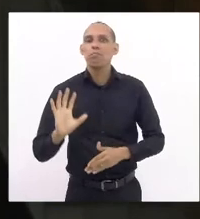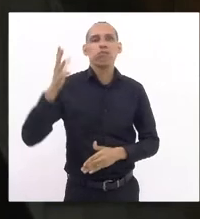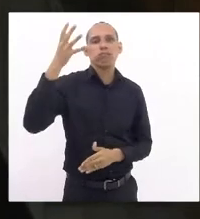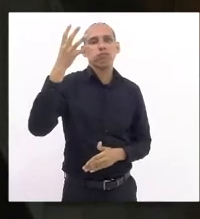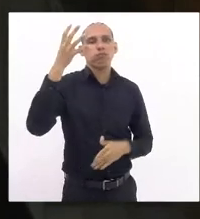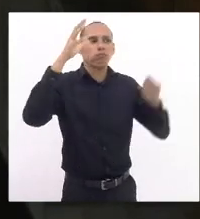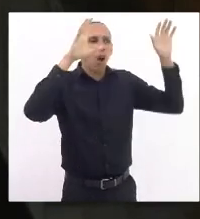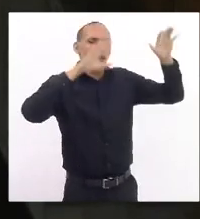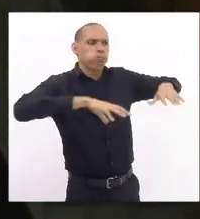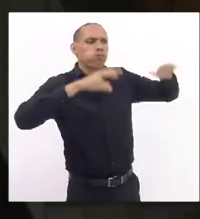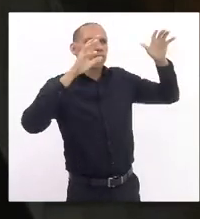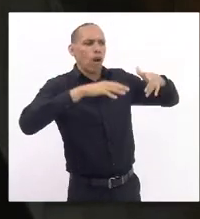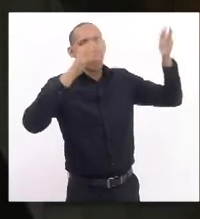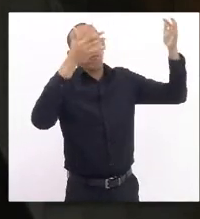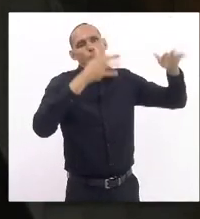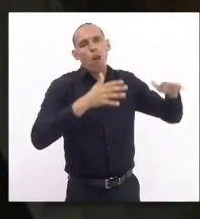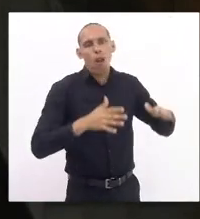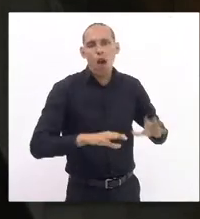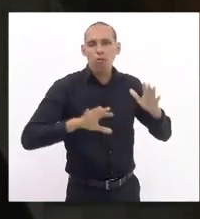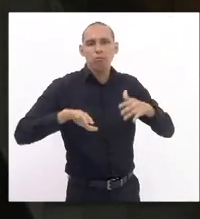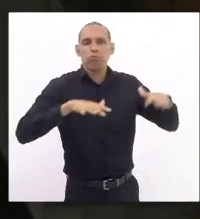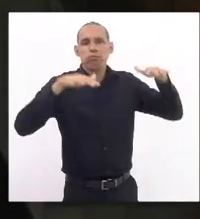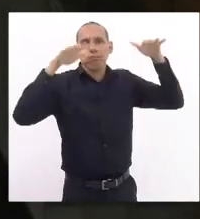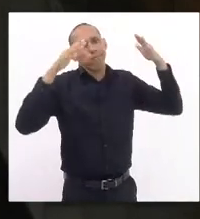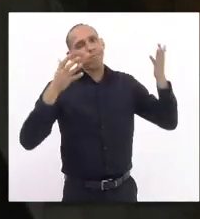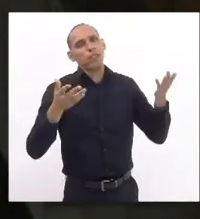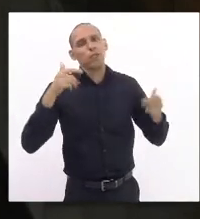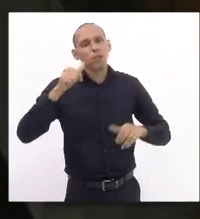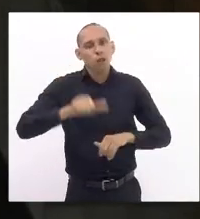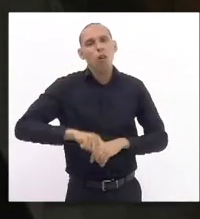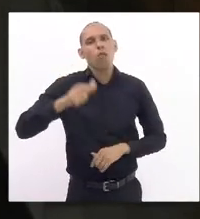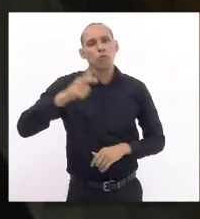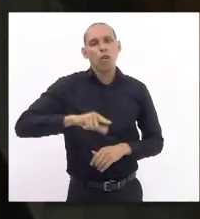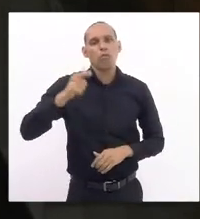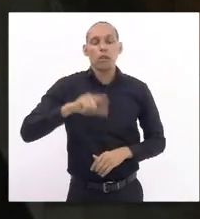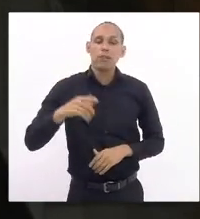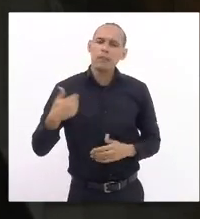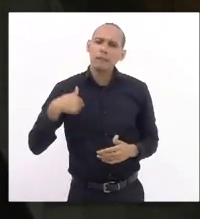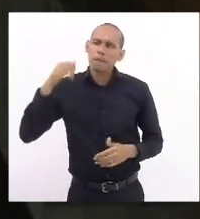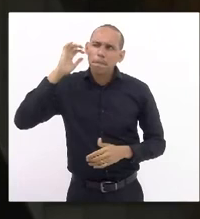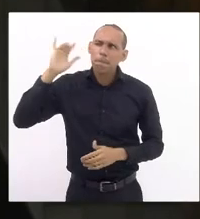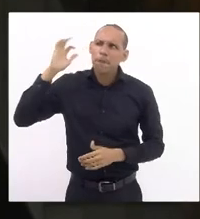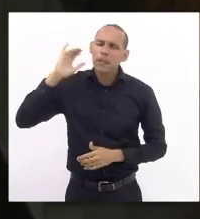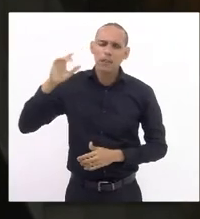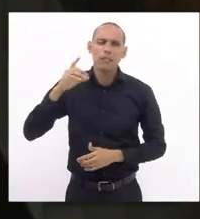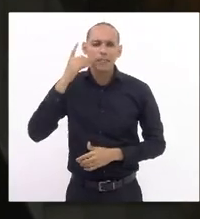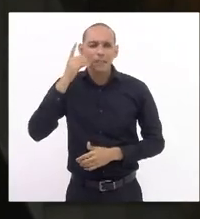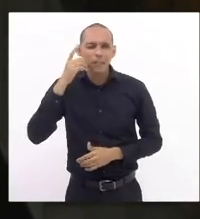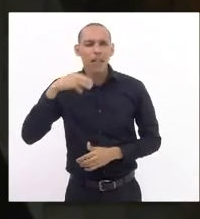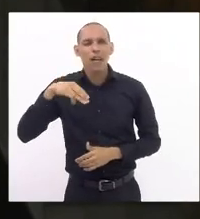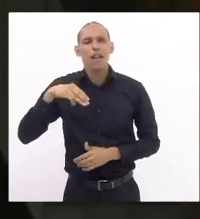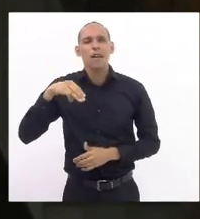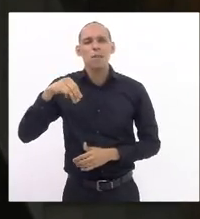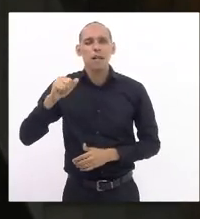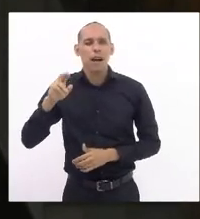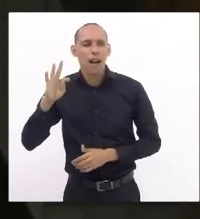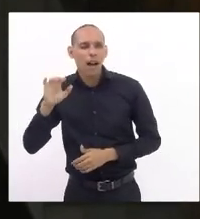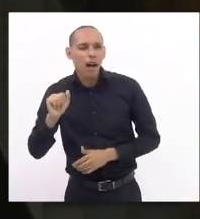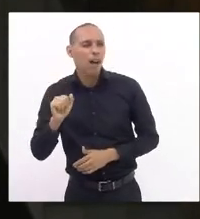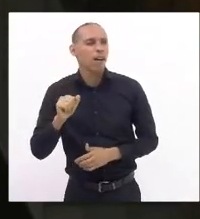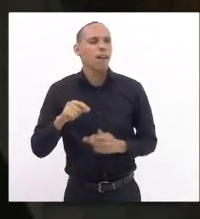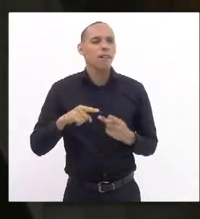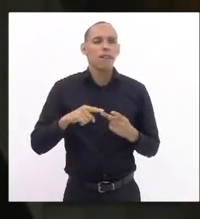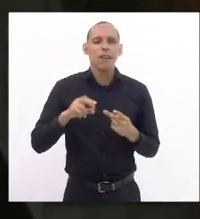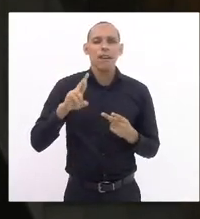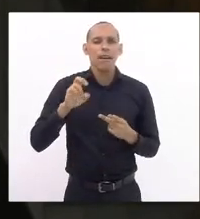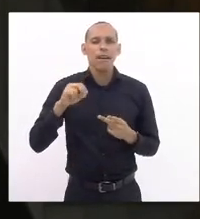tragédia. Isso me fez pensar, deputada Renata, deputado Flávio, presidenta Marta,